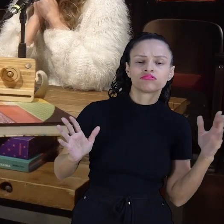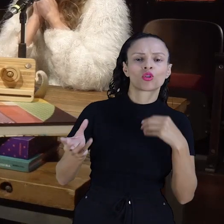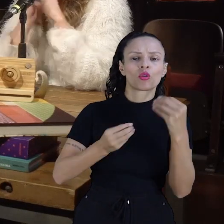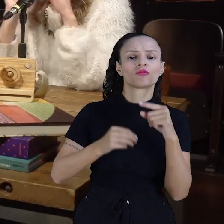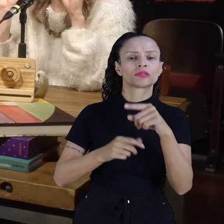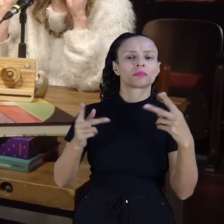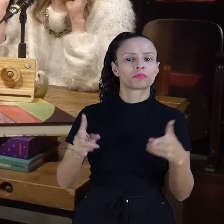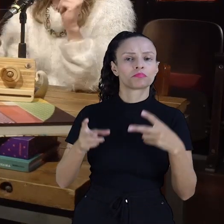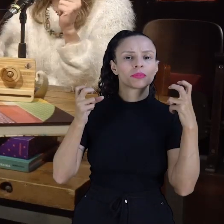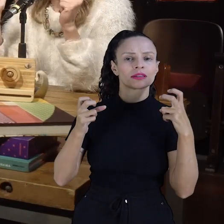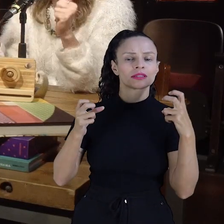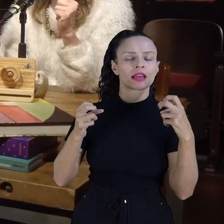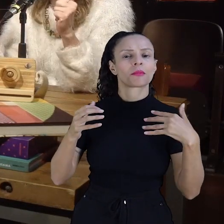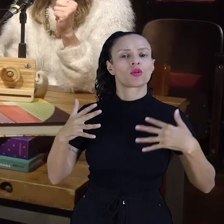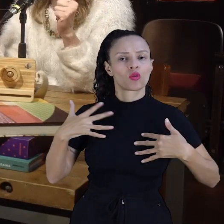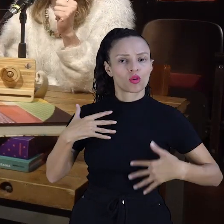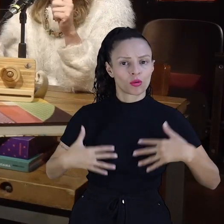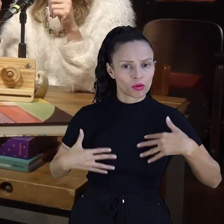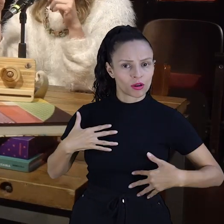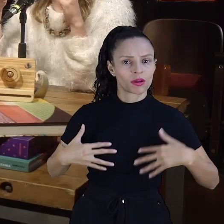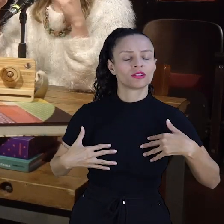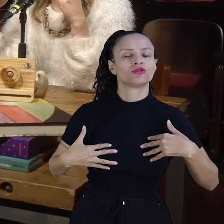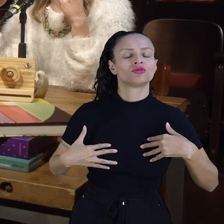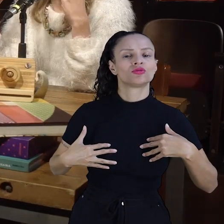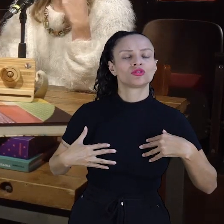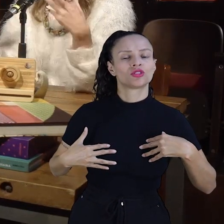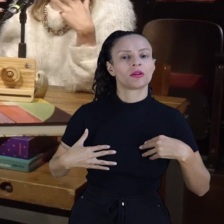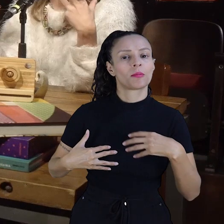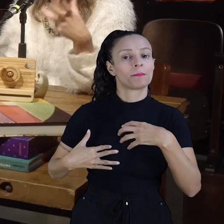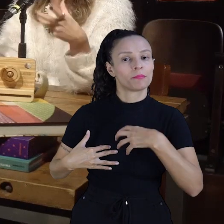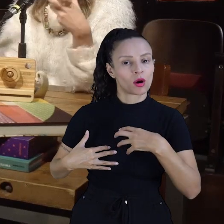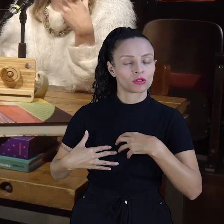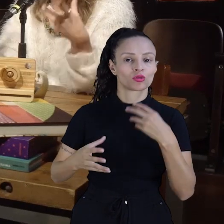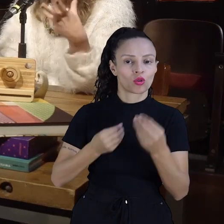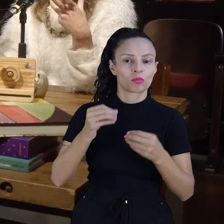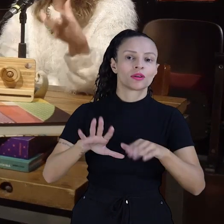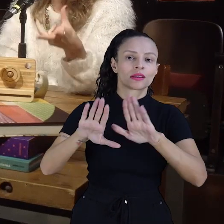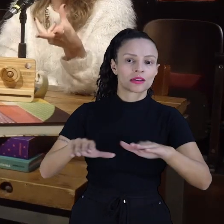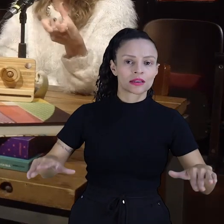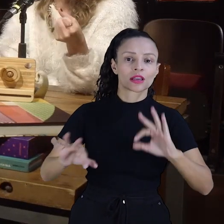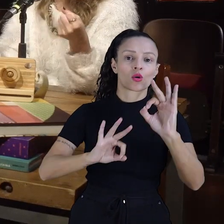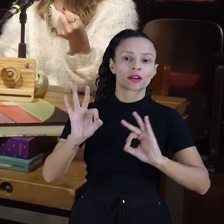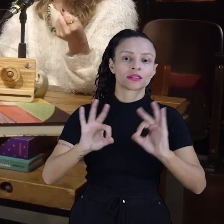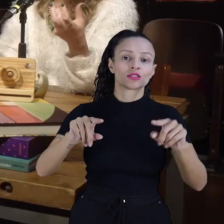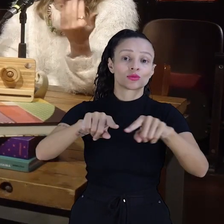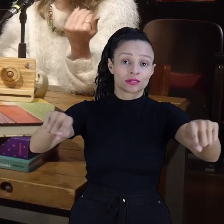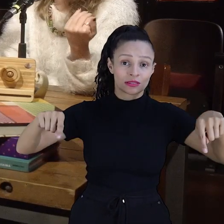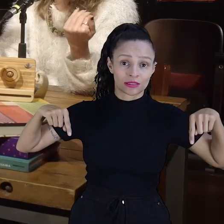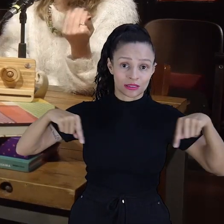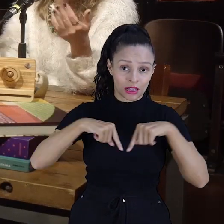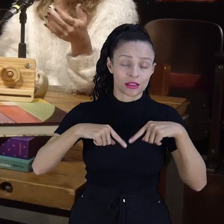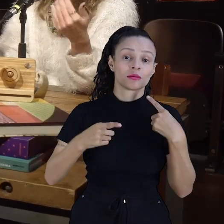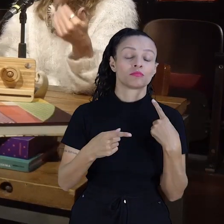você percebe corporalmente o modo como as crianças se organizam em sala? Porque